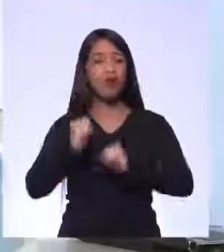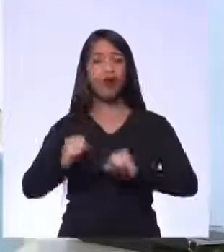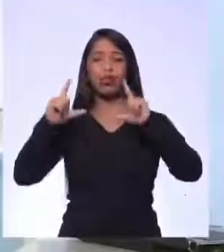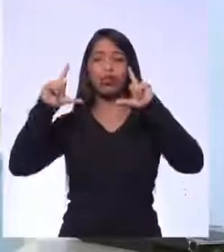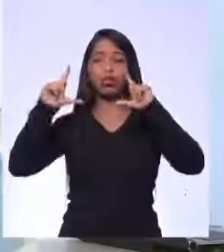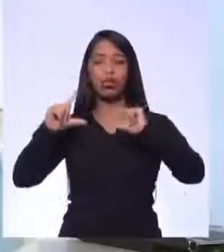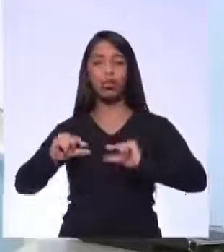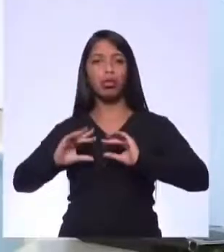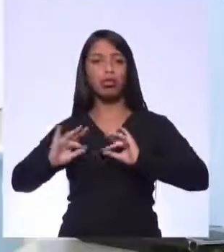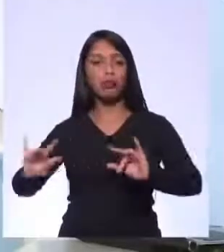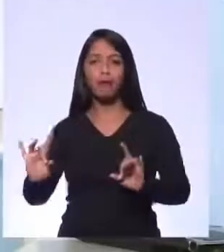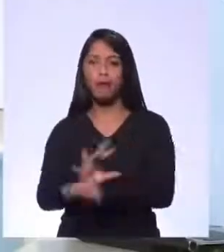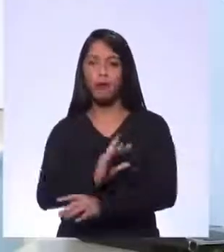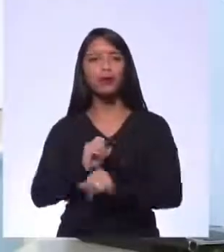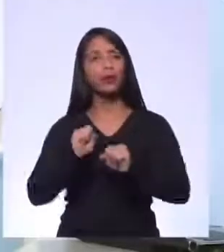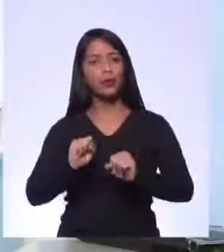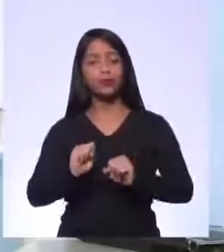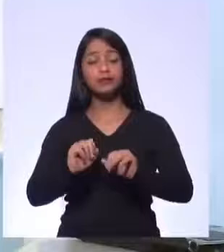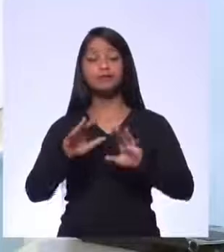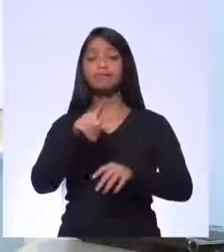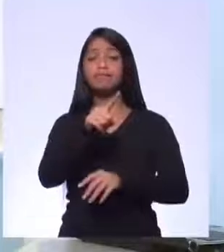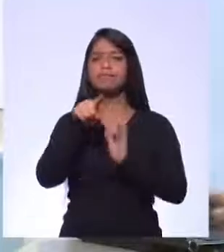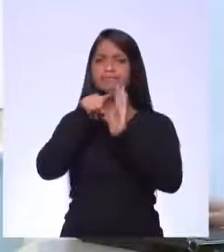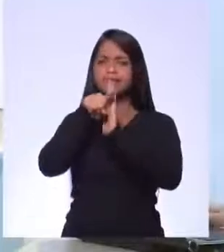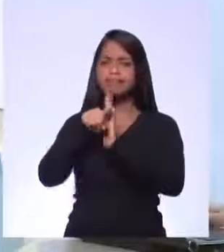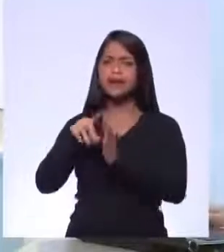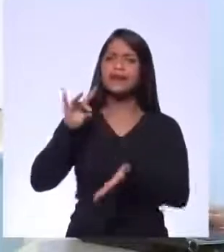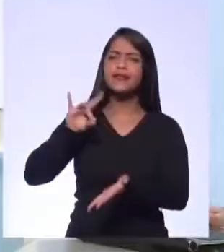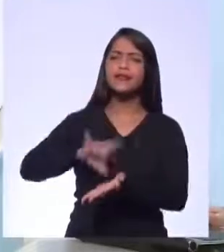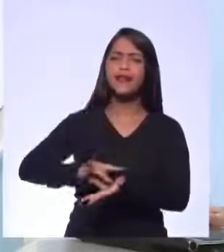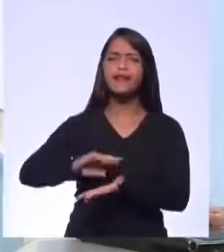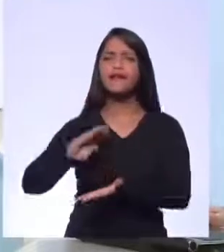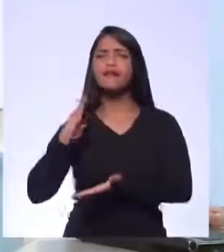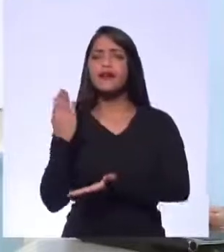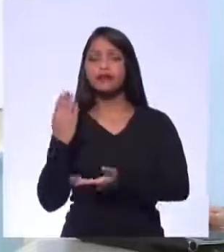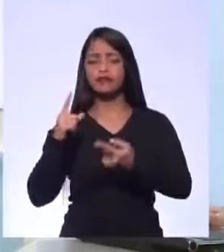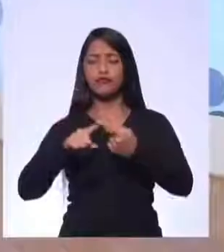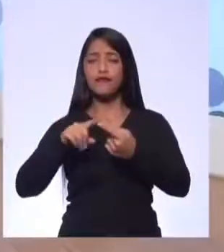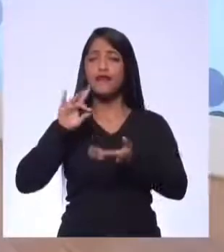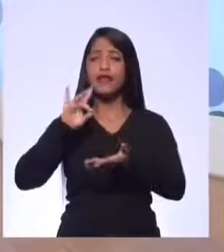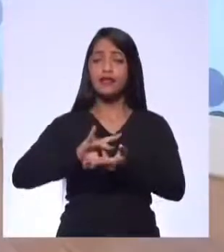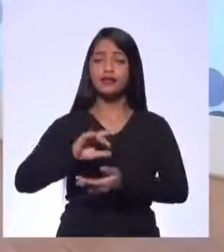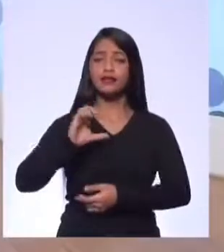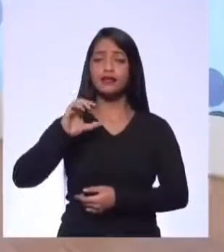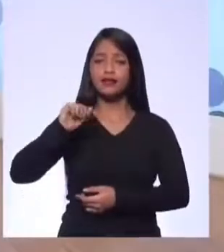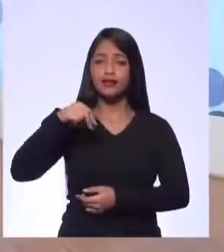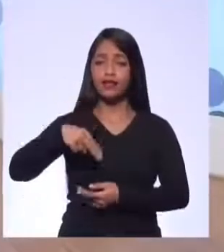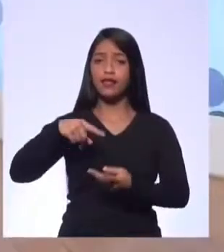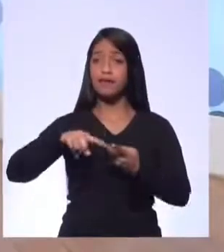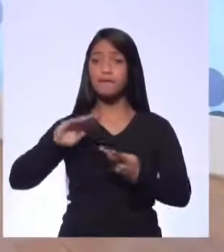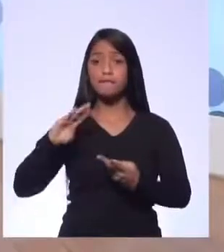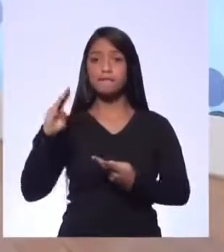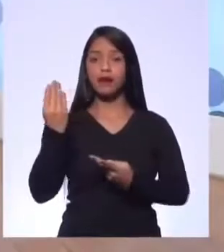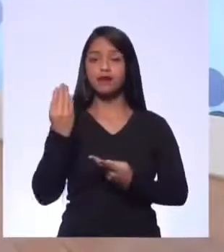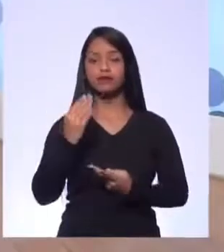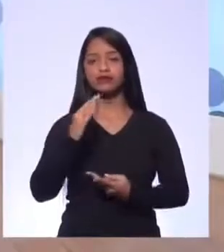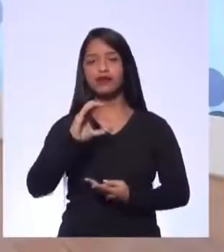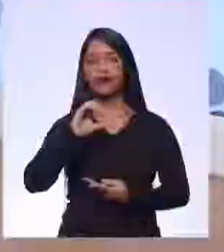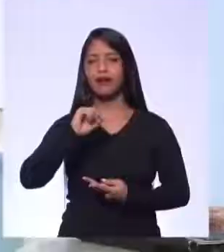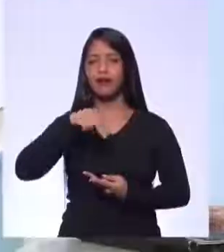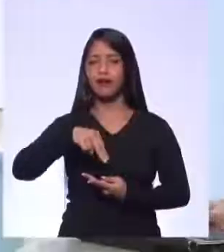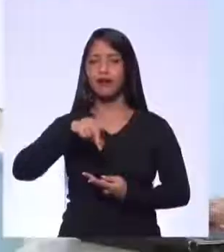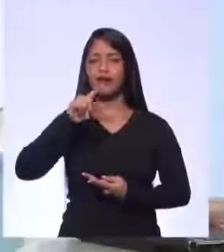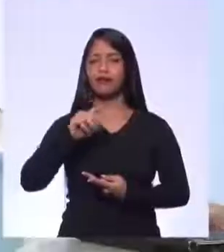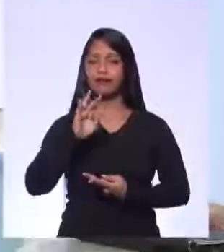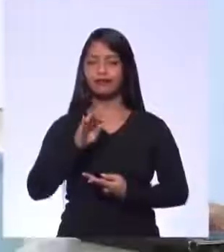qual é falso para acrescentar can ou can't. Ok? Acho que ficou claro. That's it. A aula está acabando, Antônia. A aula está acabando. Have a